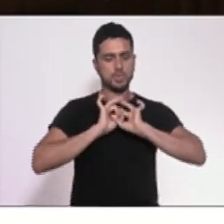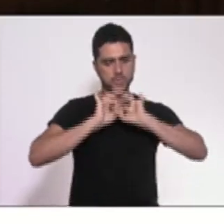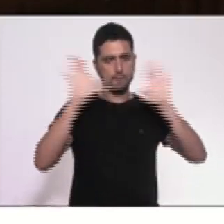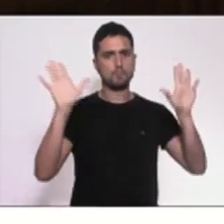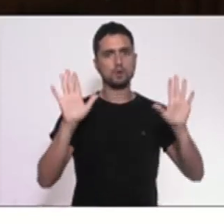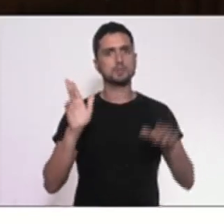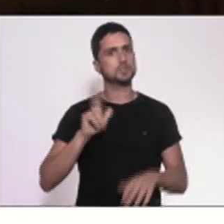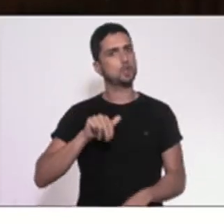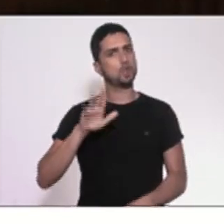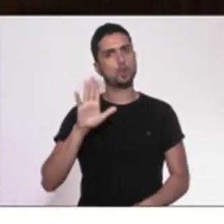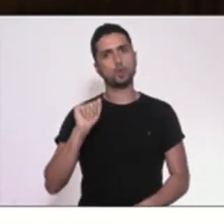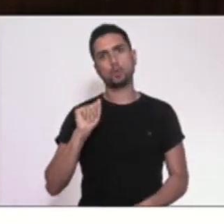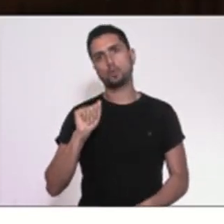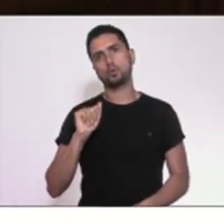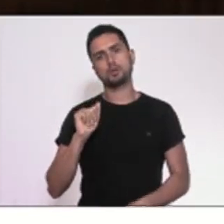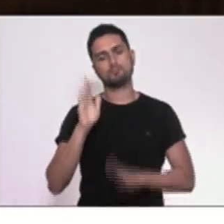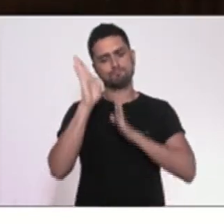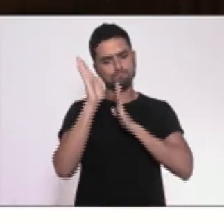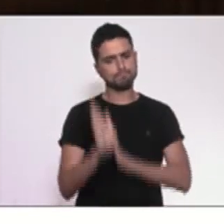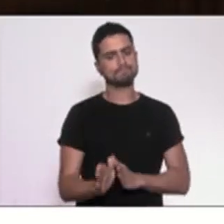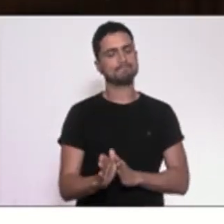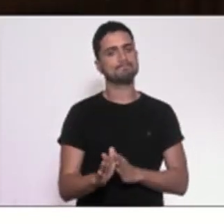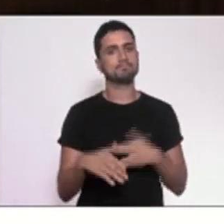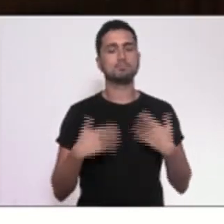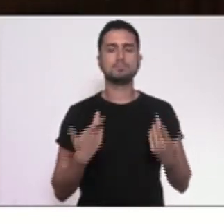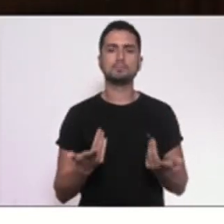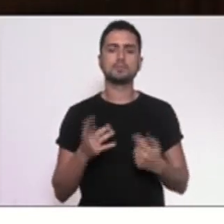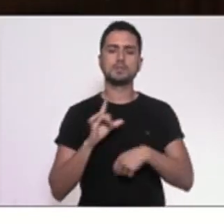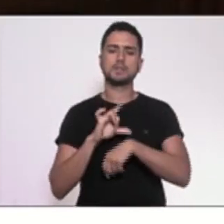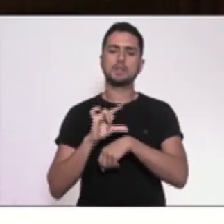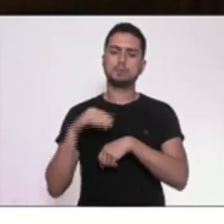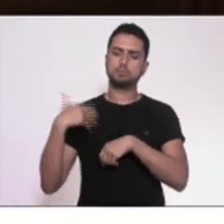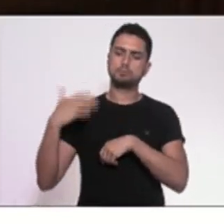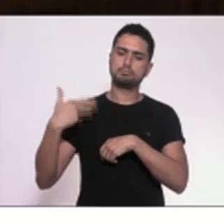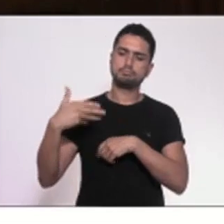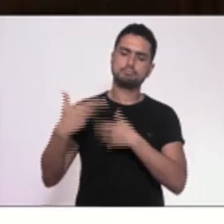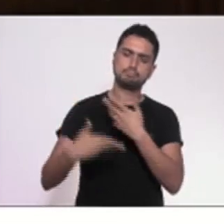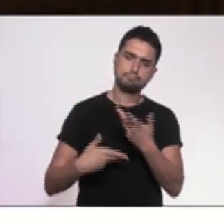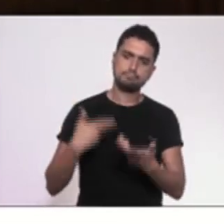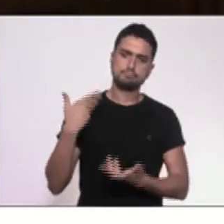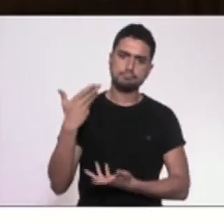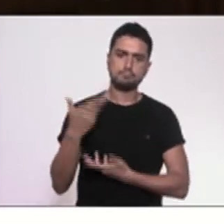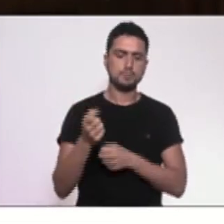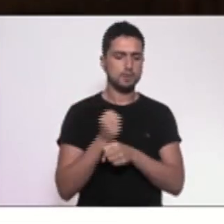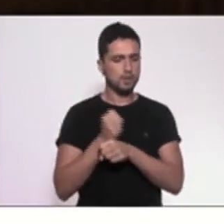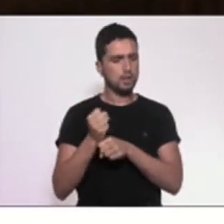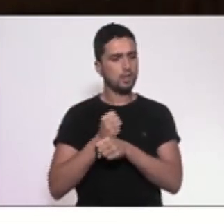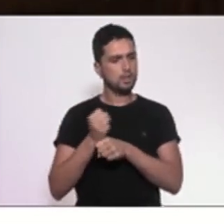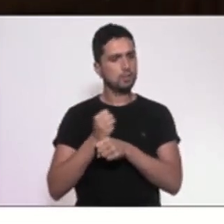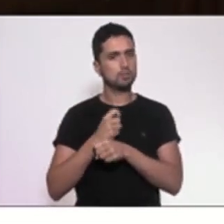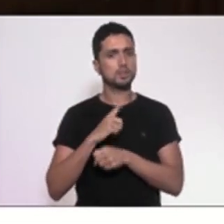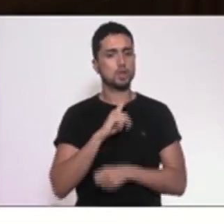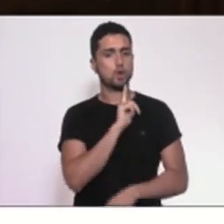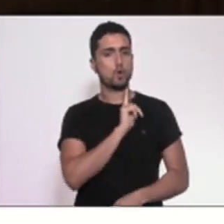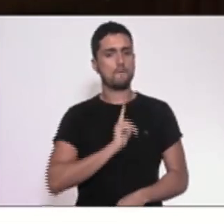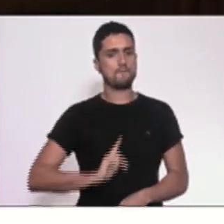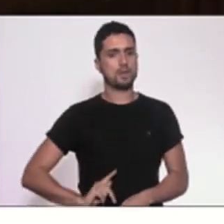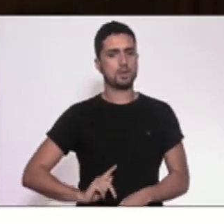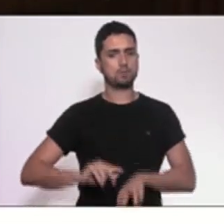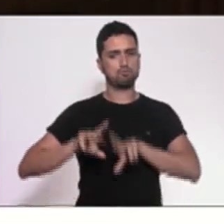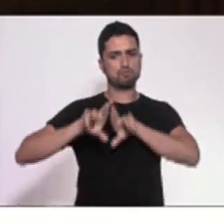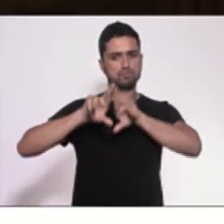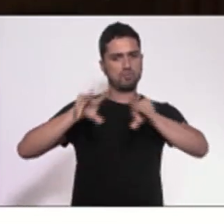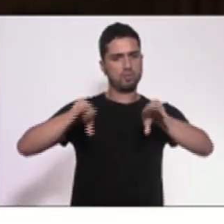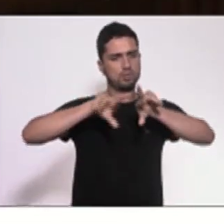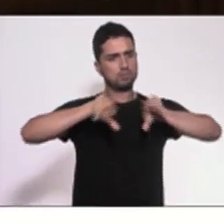se consolidassem de fato. E ao longo do tempo a gente tem tido os governos que, com maior ou menor grau de diferença, na minha